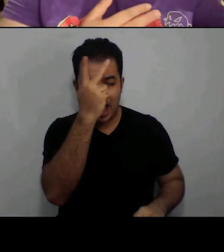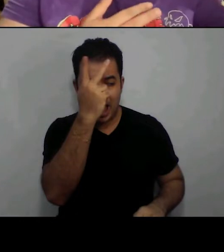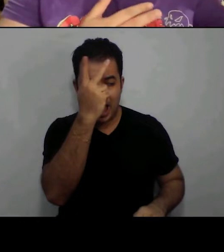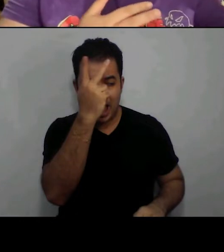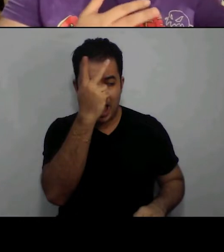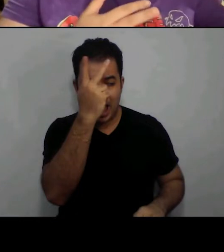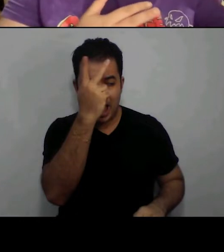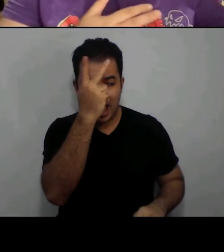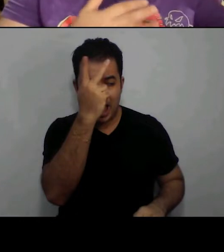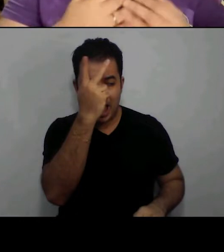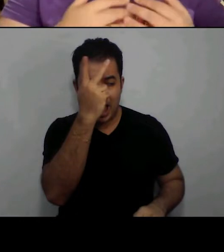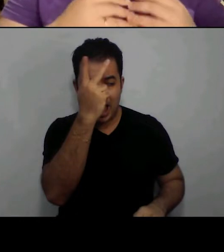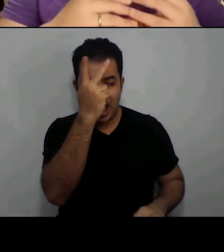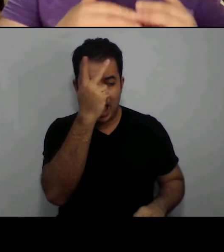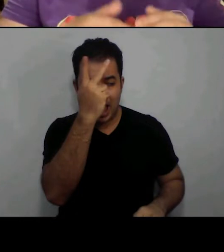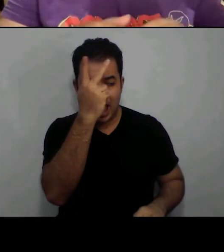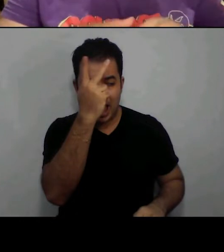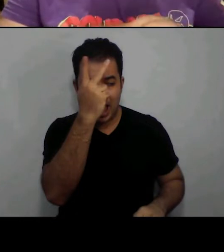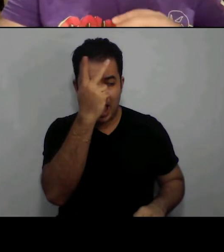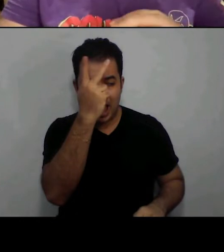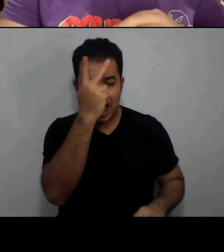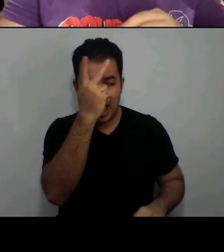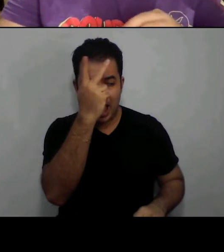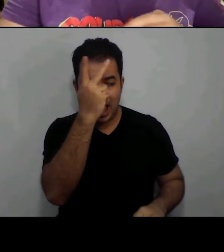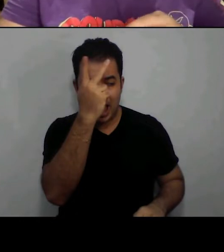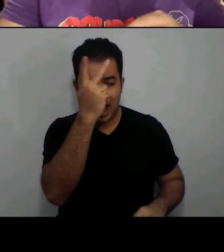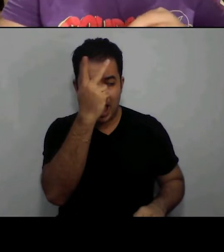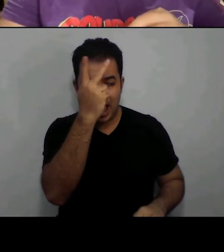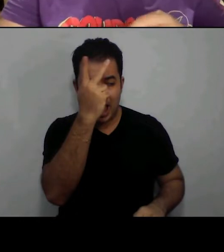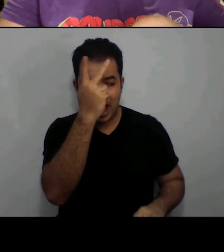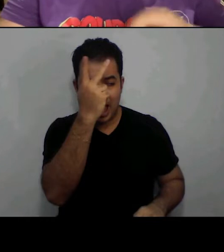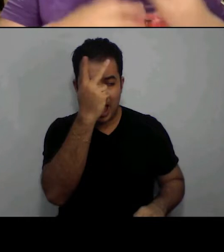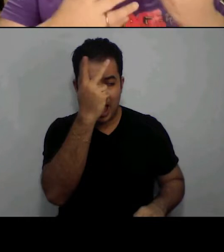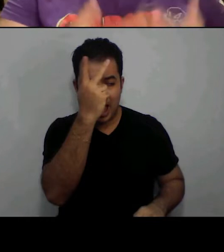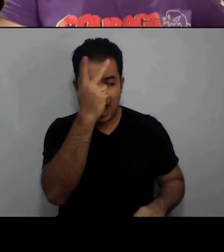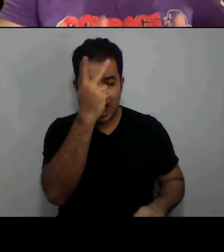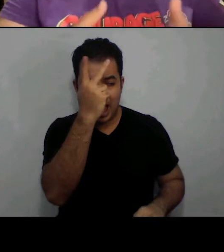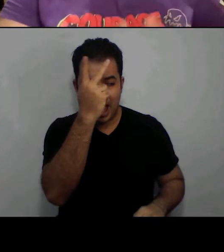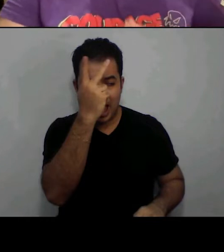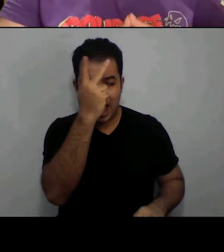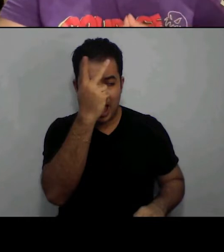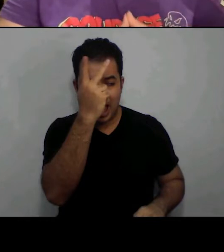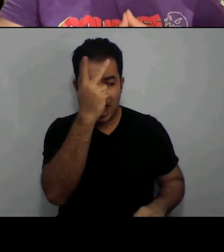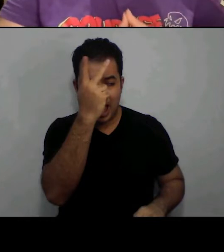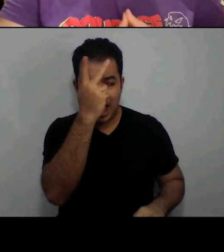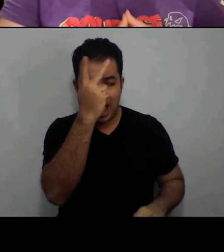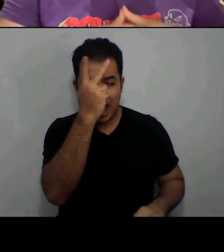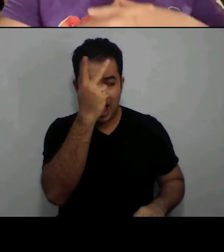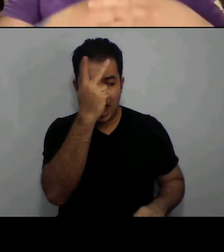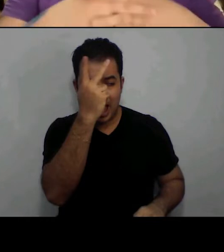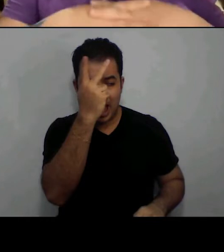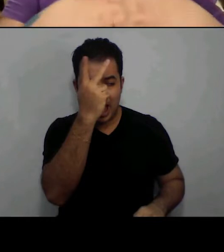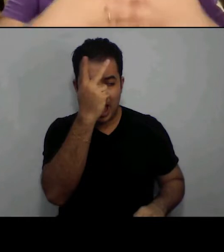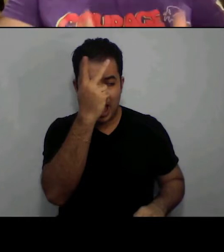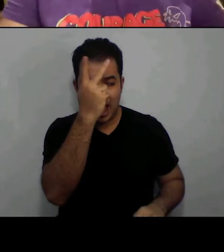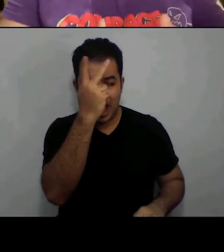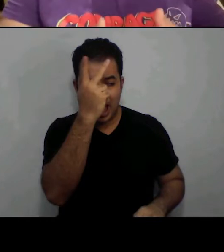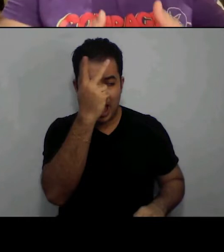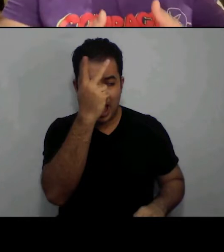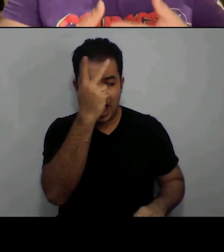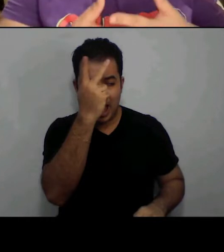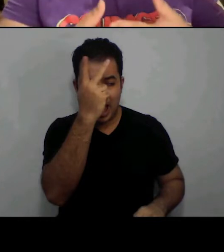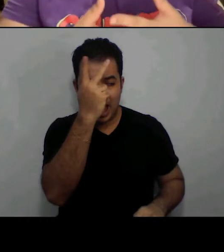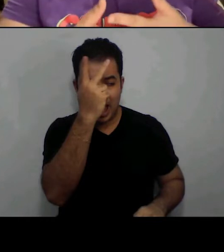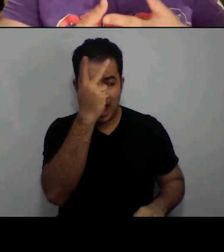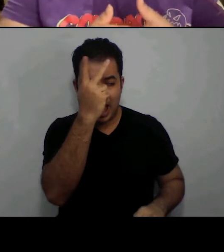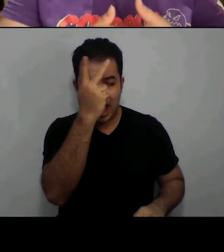ele. Então, para mim, essa é a régua, o usuário. Então, não é à toa que hoje, felizmente, o trabalho de profissionais que